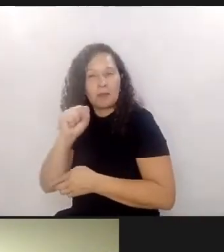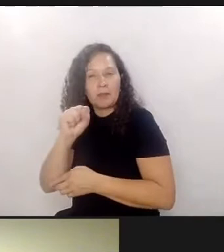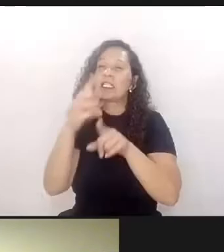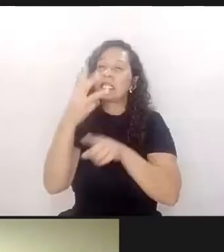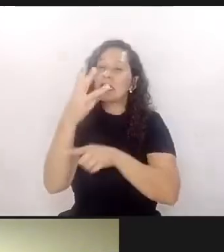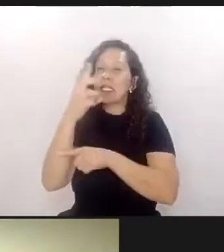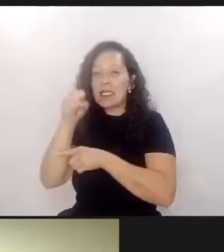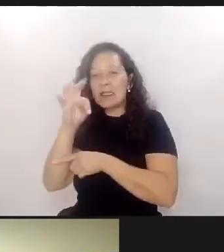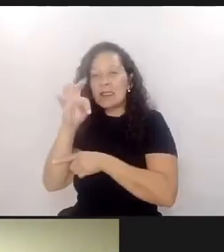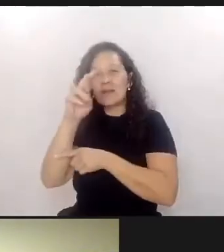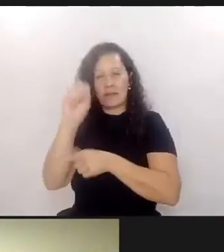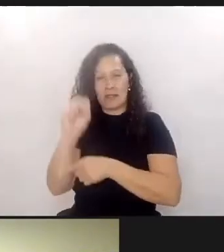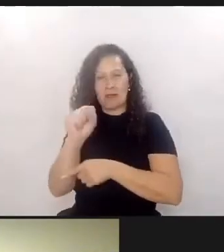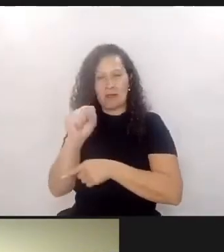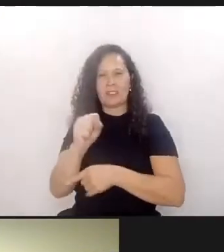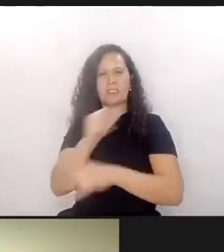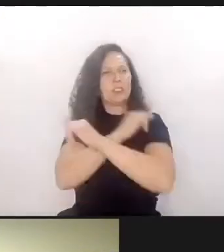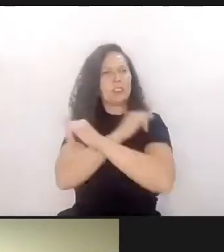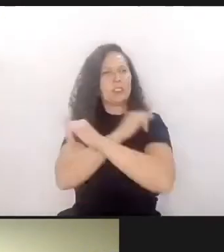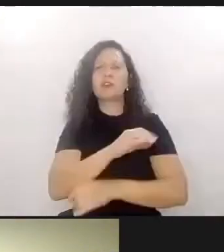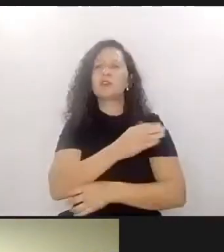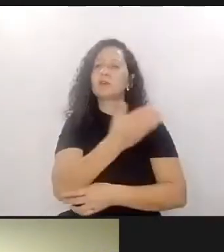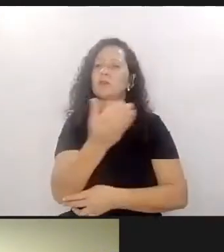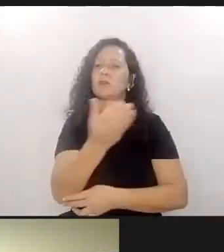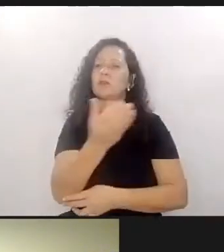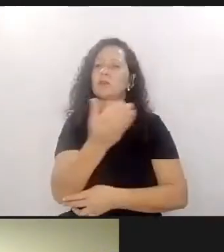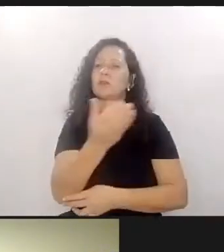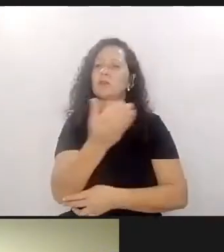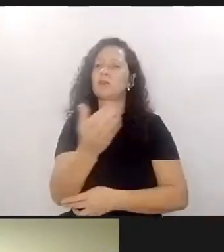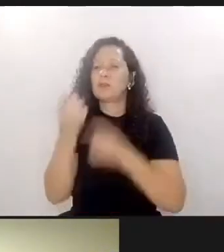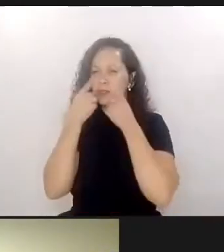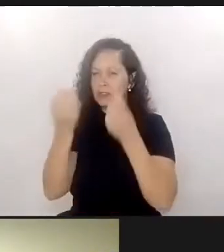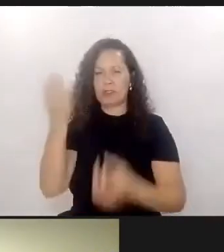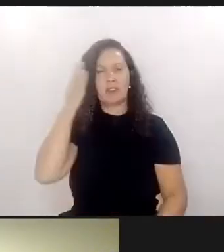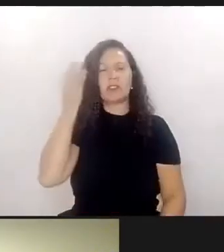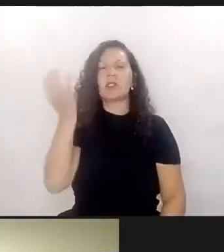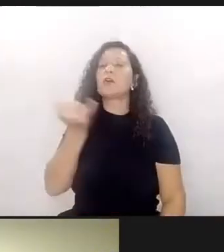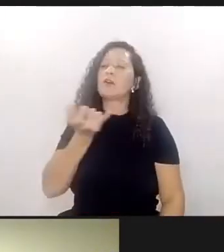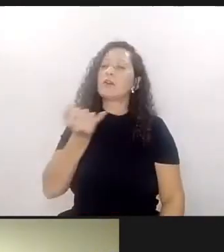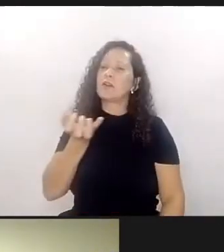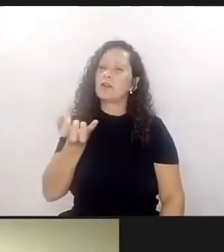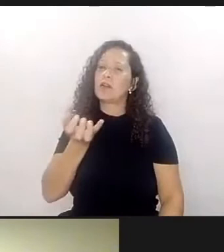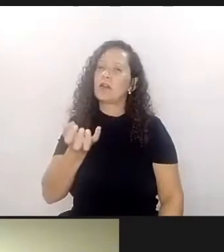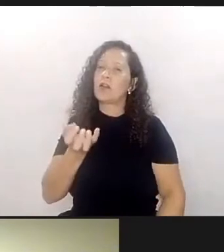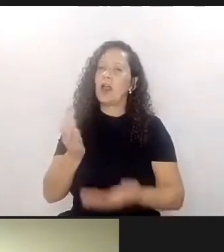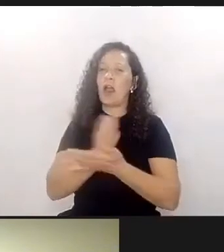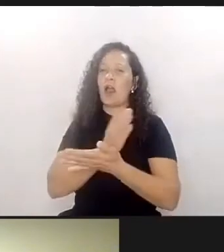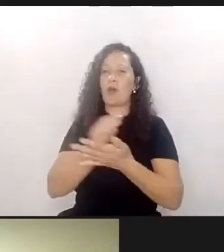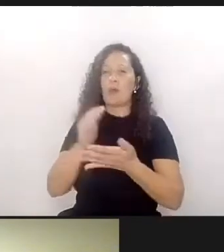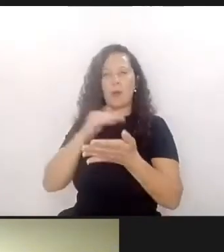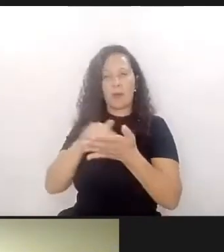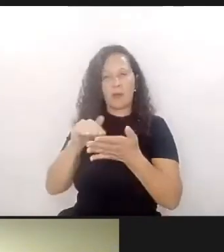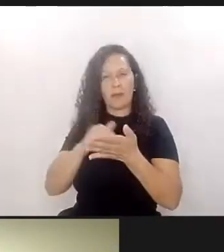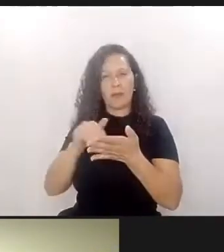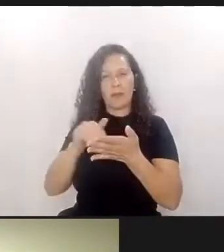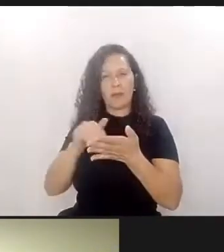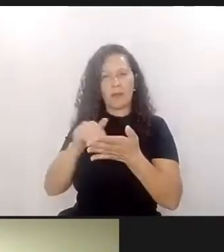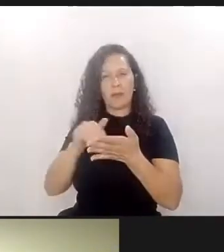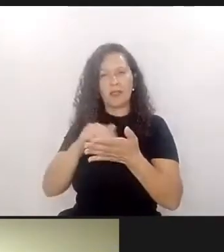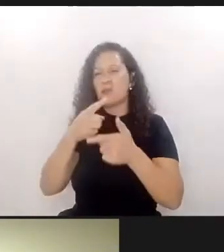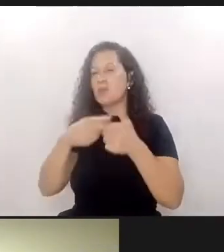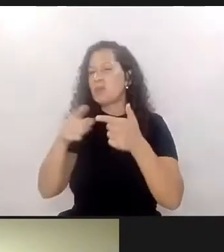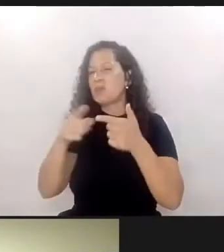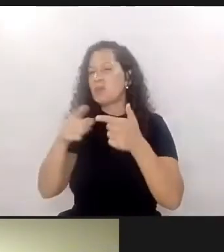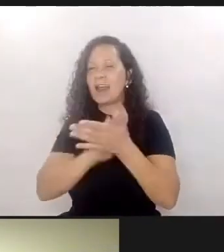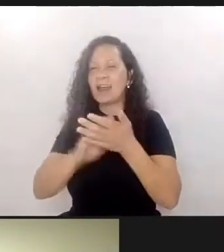se interessar e quiser saber mais sobre algum, me manda um e-mail que eu não tenho problema nenhum compartilhar o arquivo. Eu não vou compartilhar o arquivo de